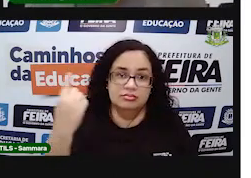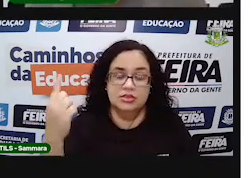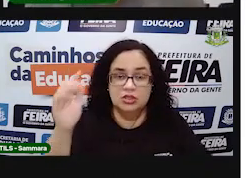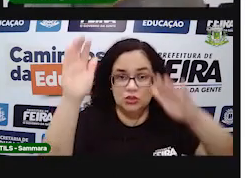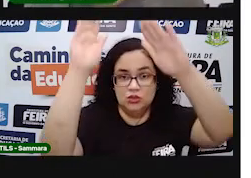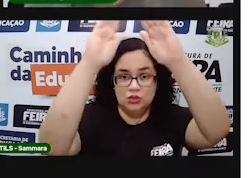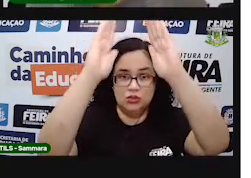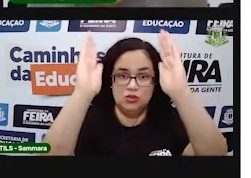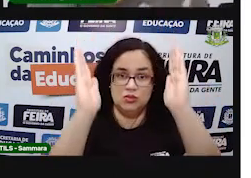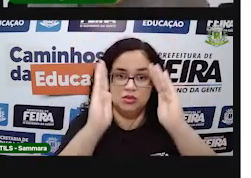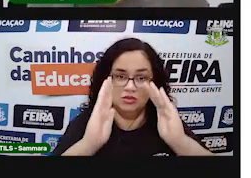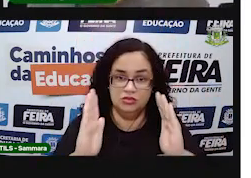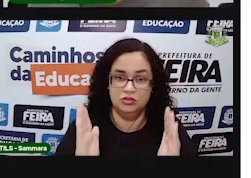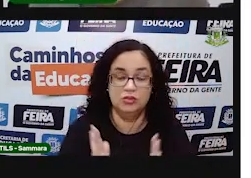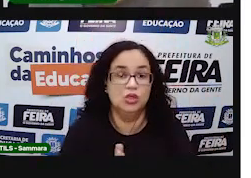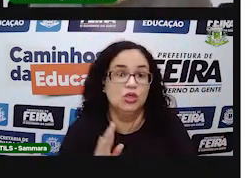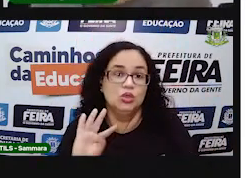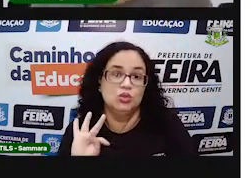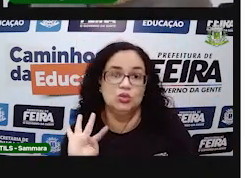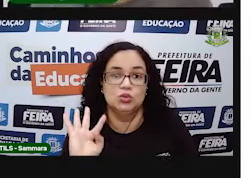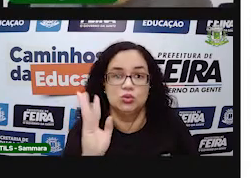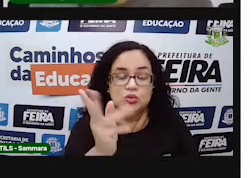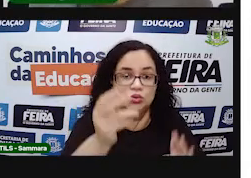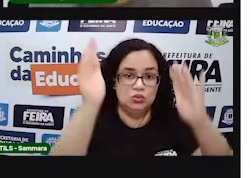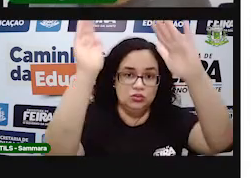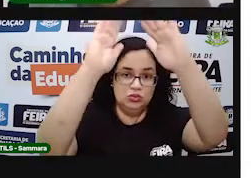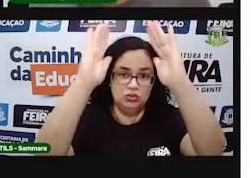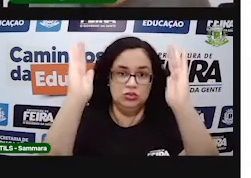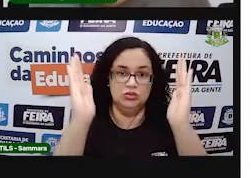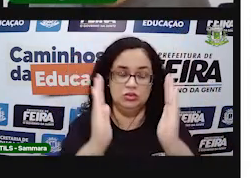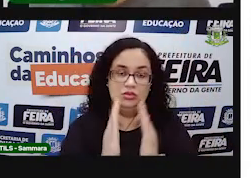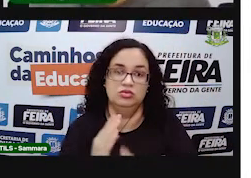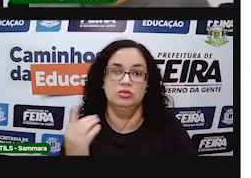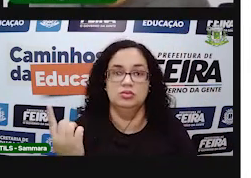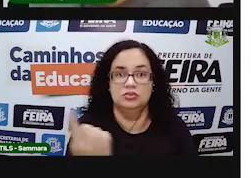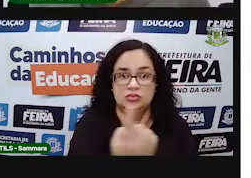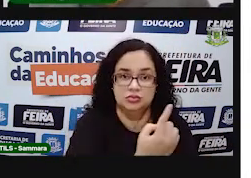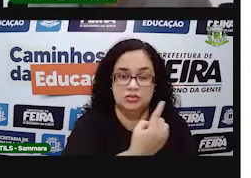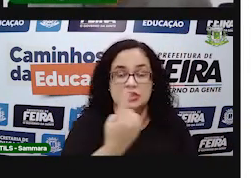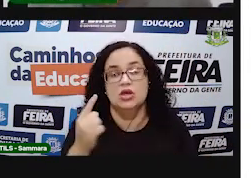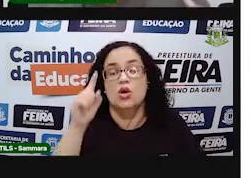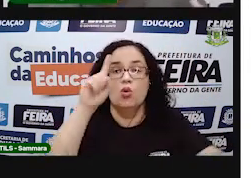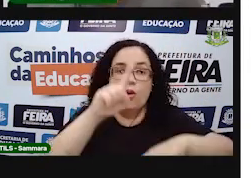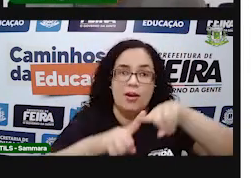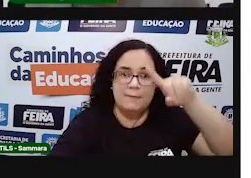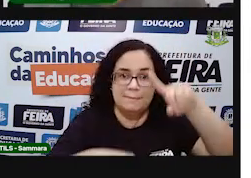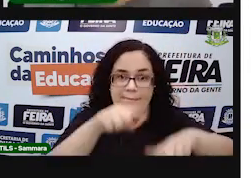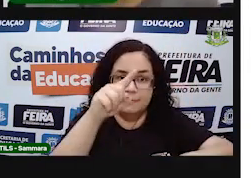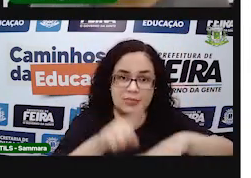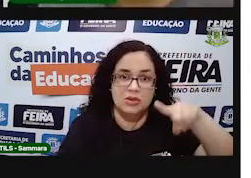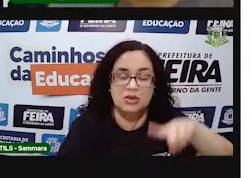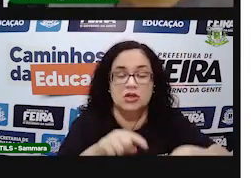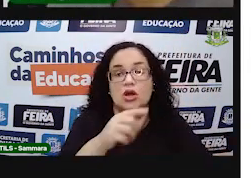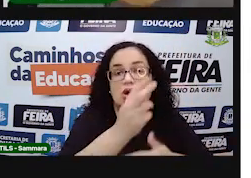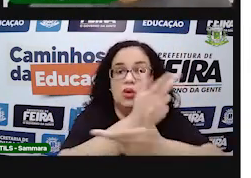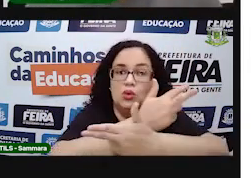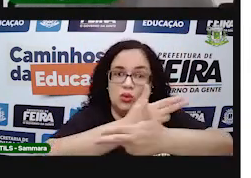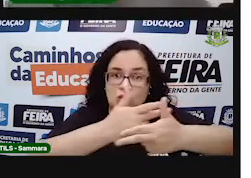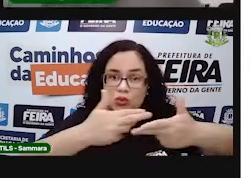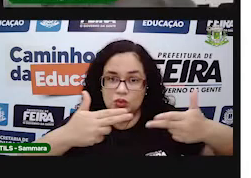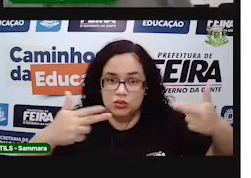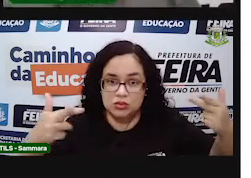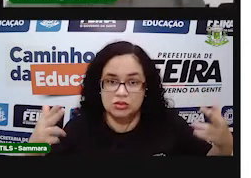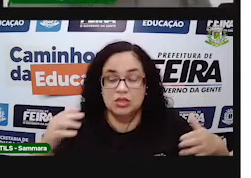volta tem uma forma. Absolutamente tudo tem uma forma à nossa volta. Seja objetos,